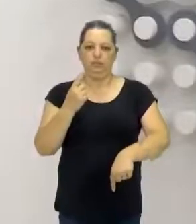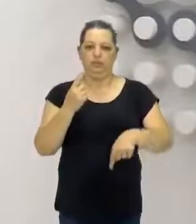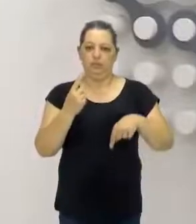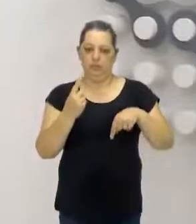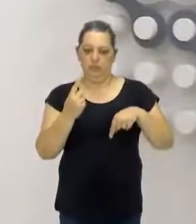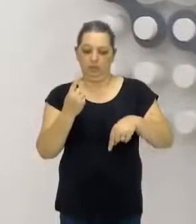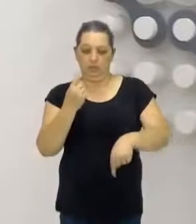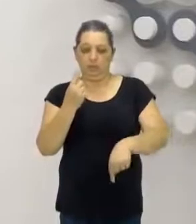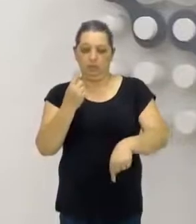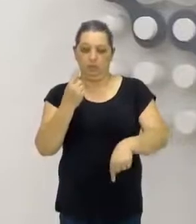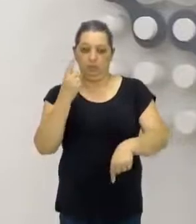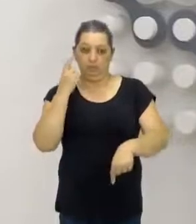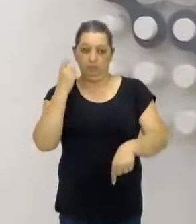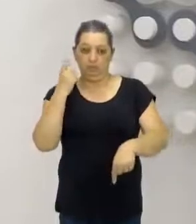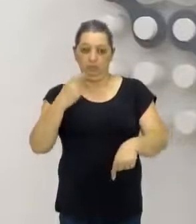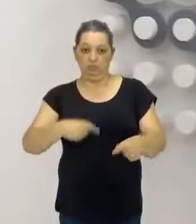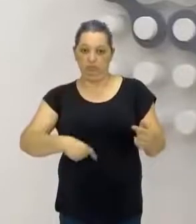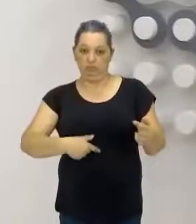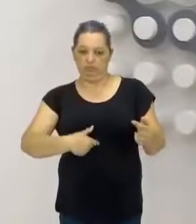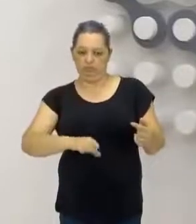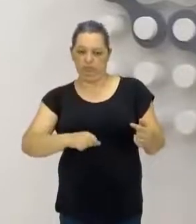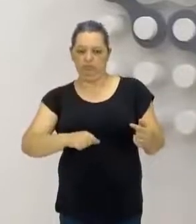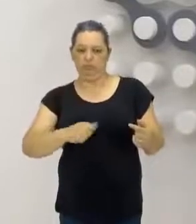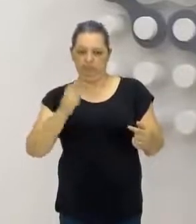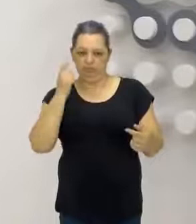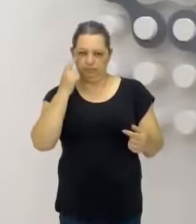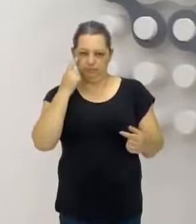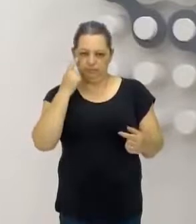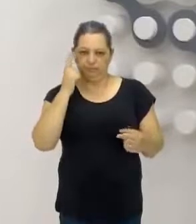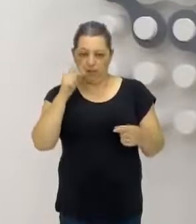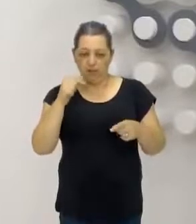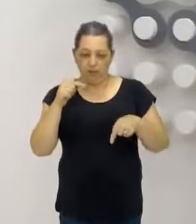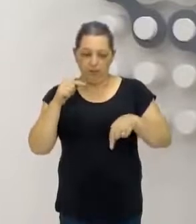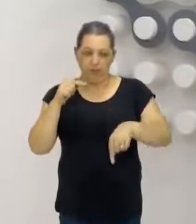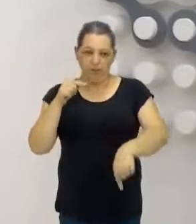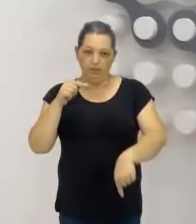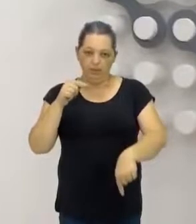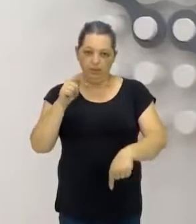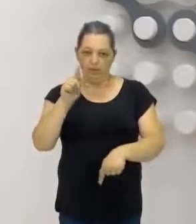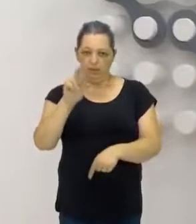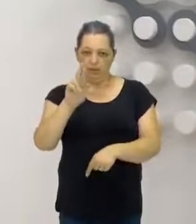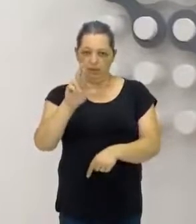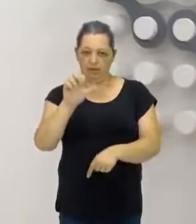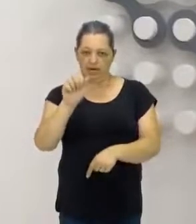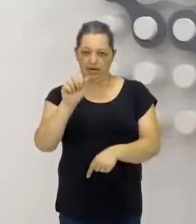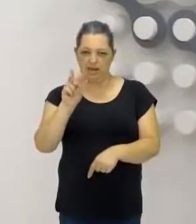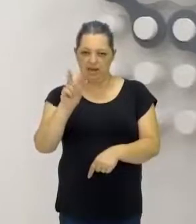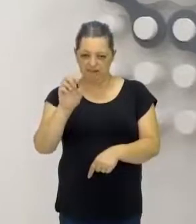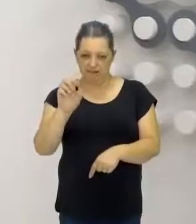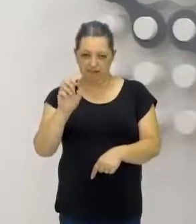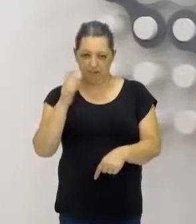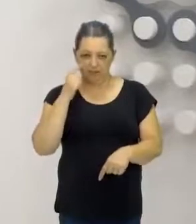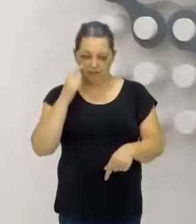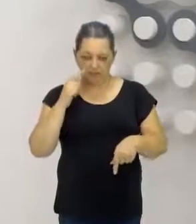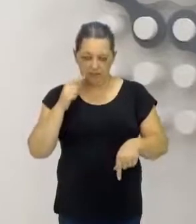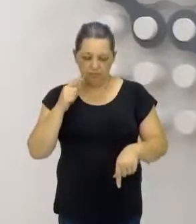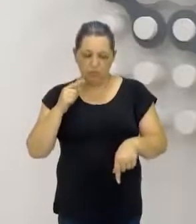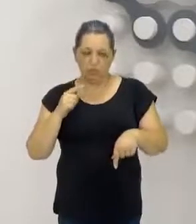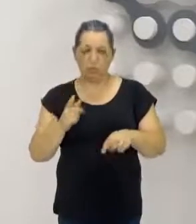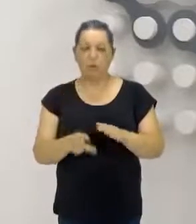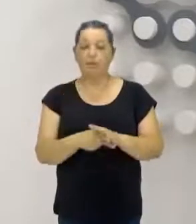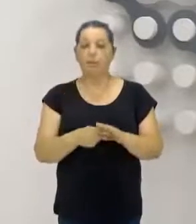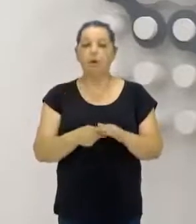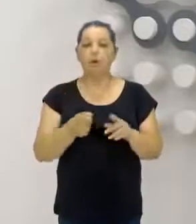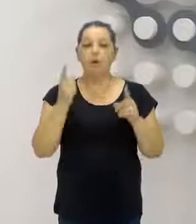vendo? Som mais grave, né? Certo? Frequência maior, som mais grave. Frequência menor, frequência,